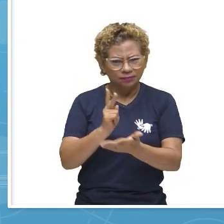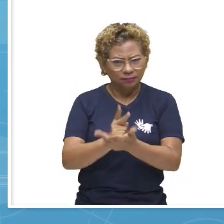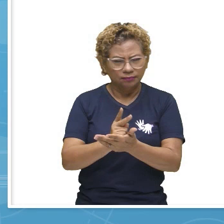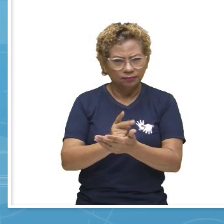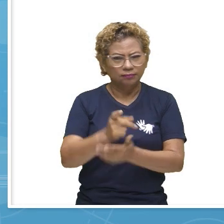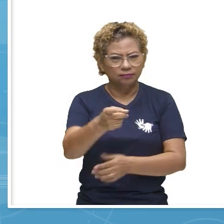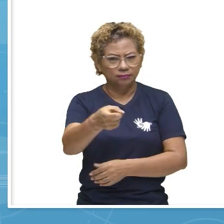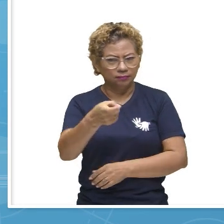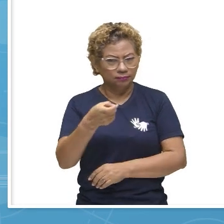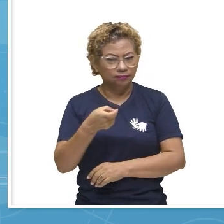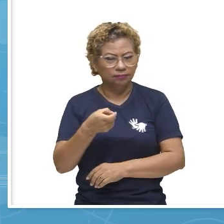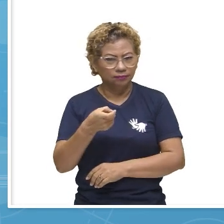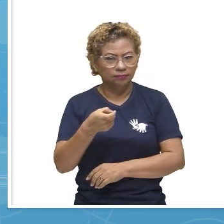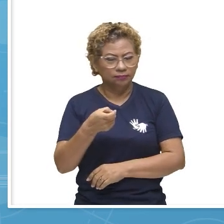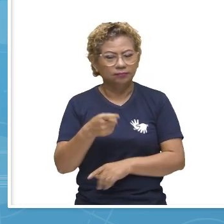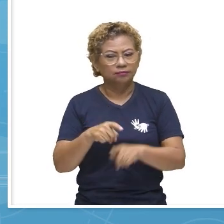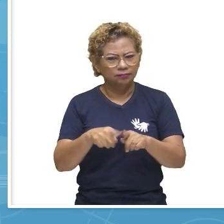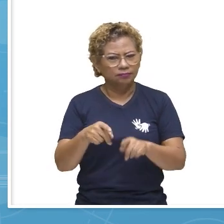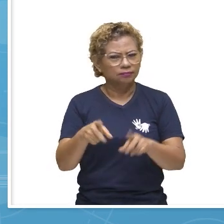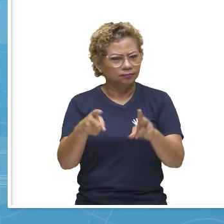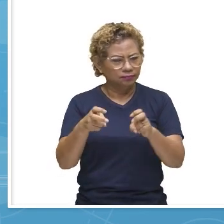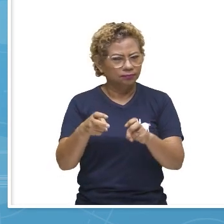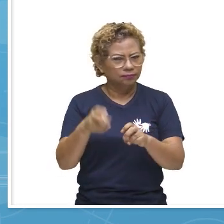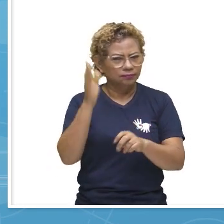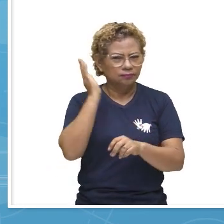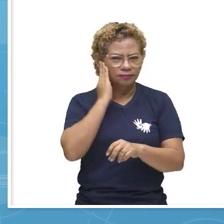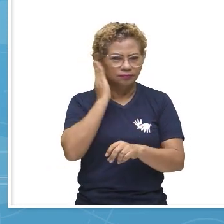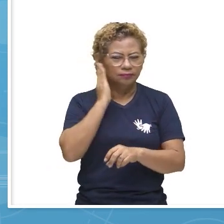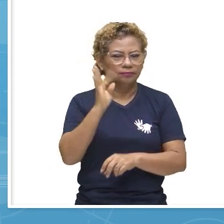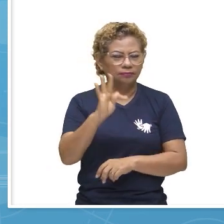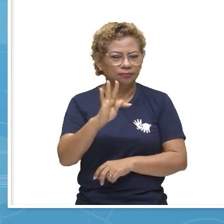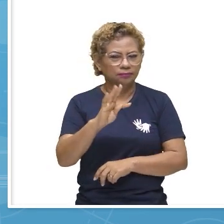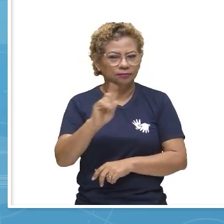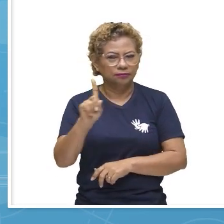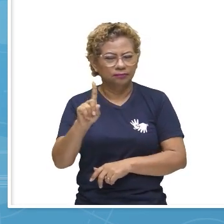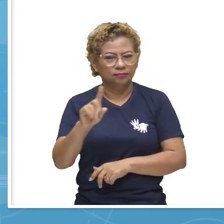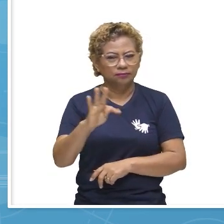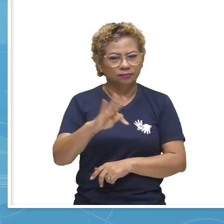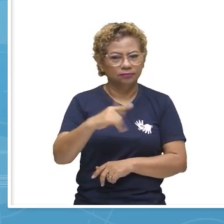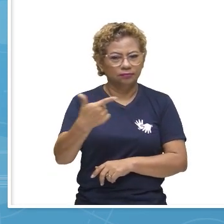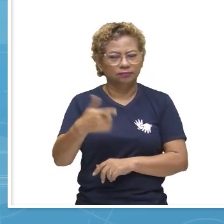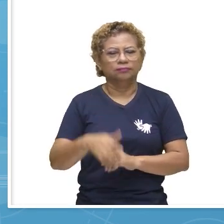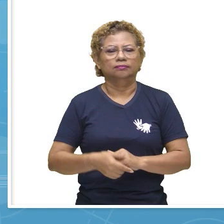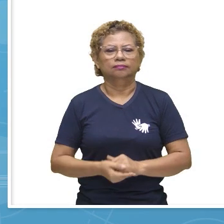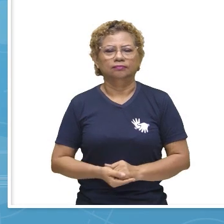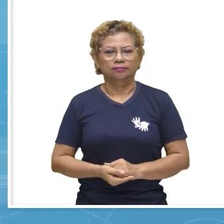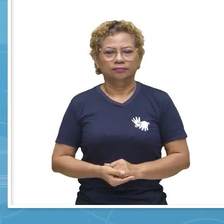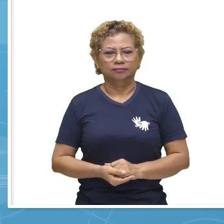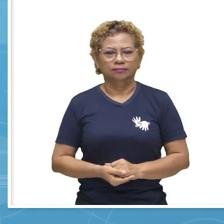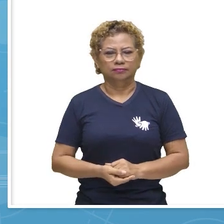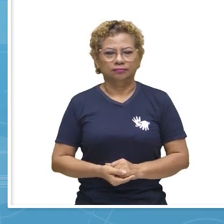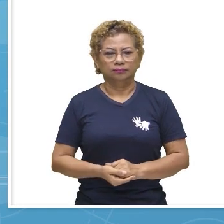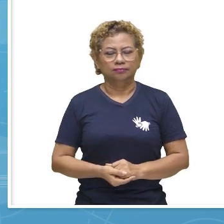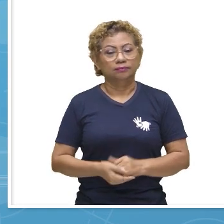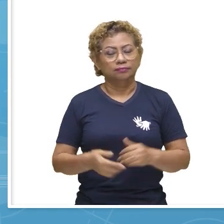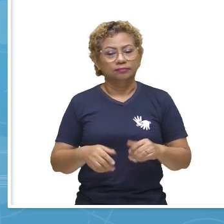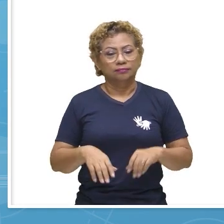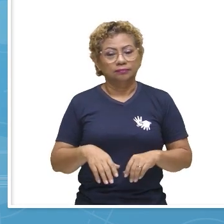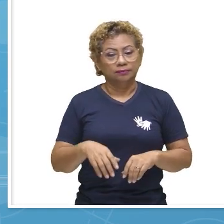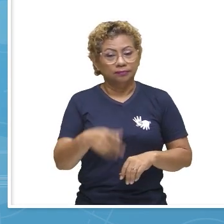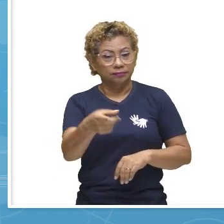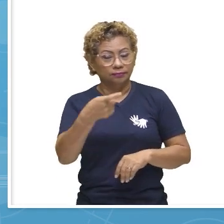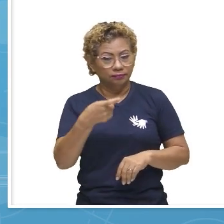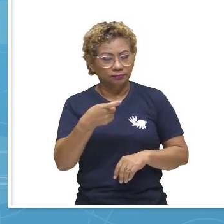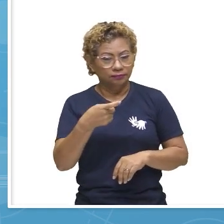né? E a gente vai verificar qual deles a gente vai utilizar, tá bom? Mas eu vou continuar usando a letra x. Então, o x vai ser igual